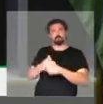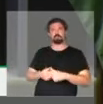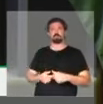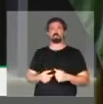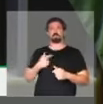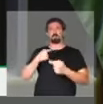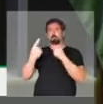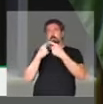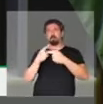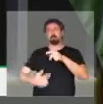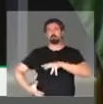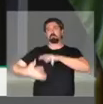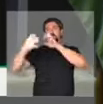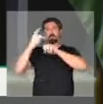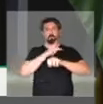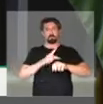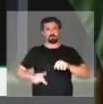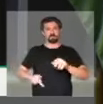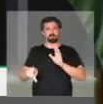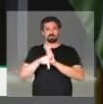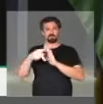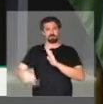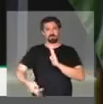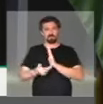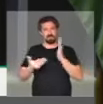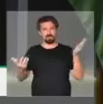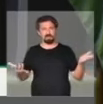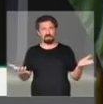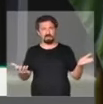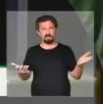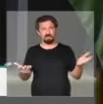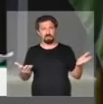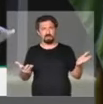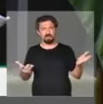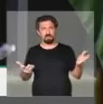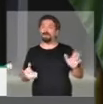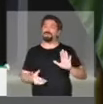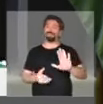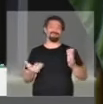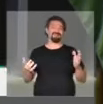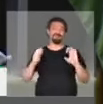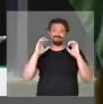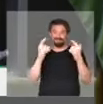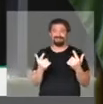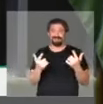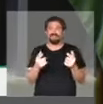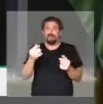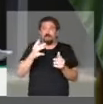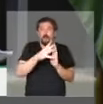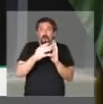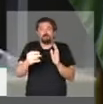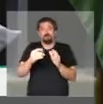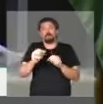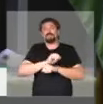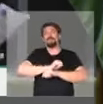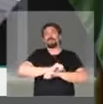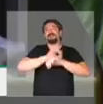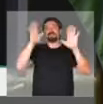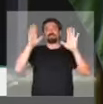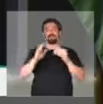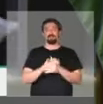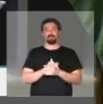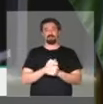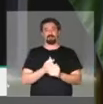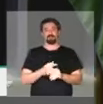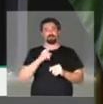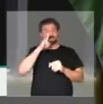bater boca com o próprio presidente da Câmara dos Deputados. Então, é evidentemente um exemplo que nós não podemos